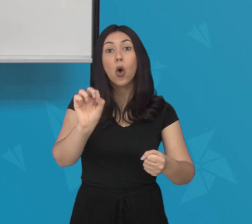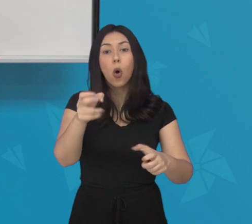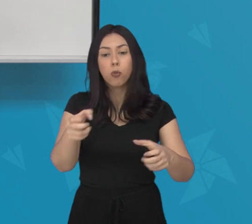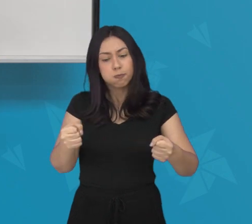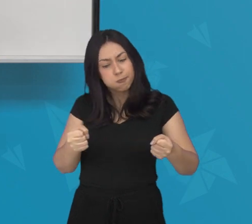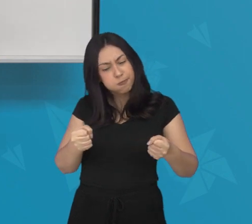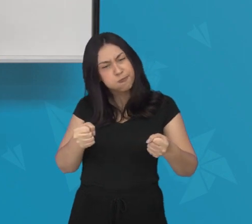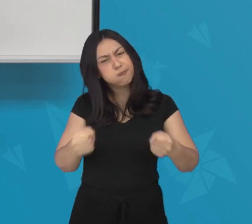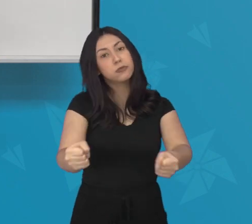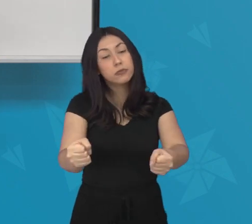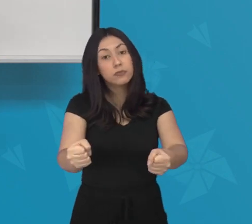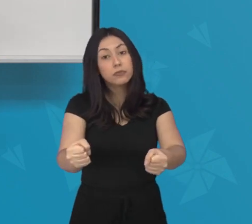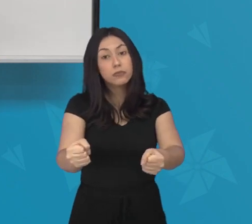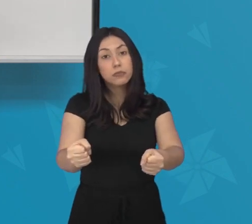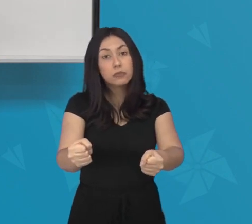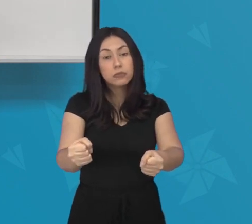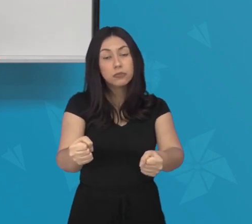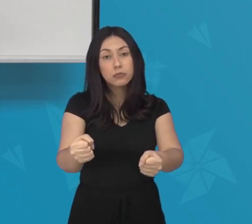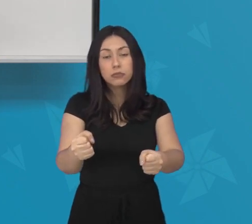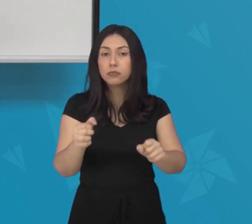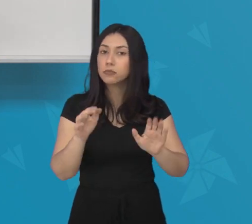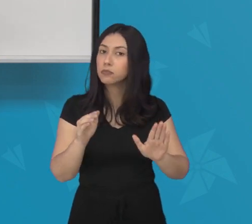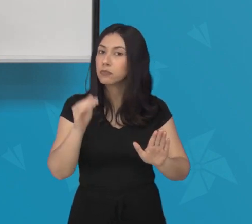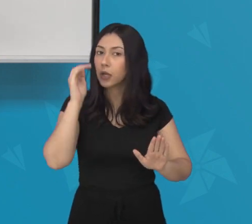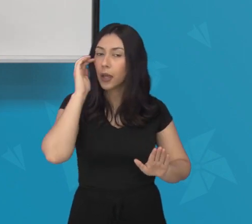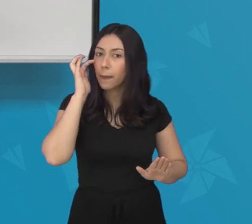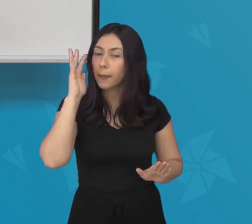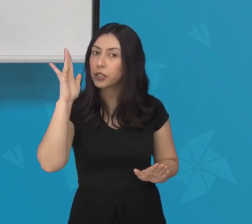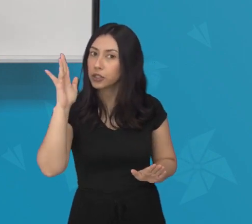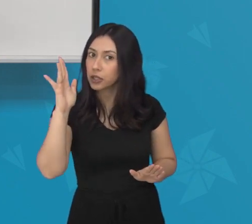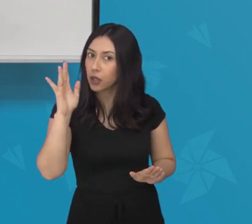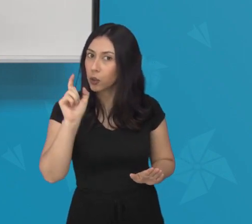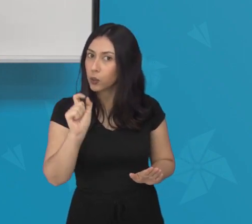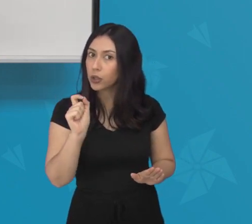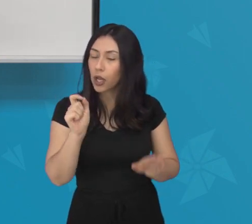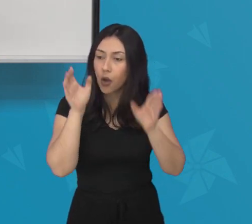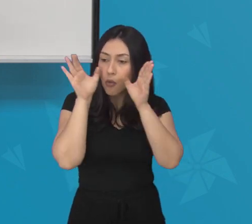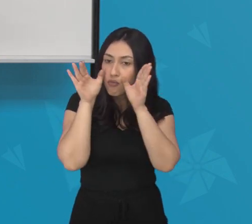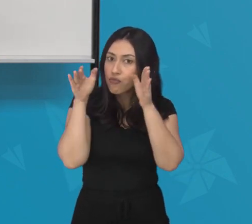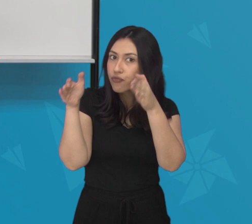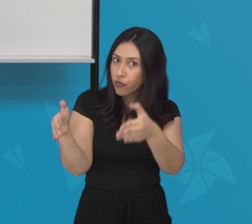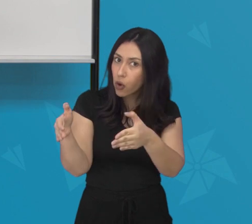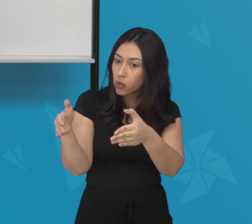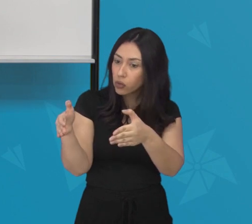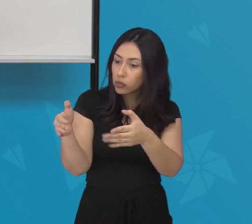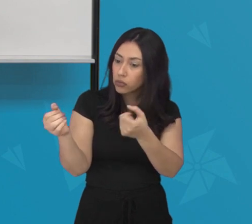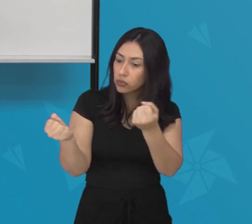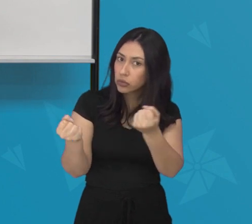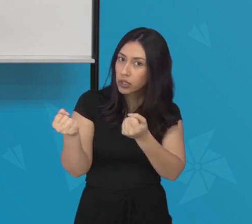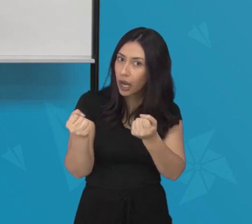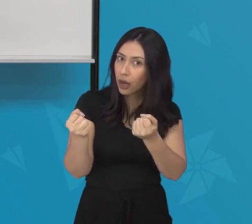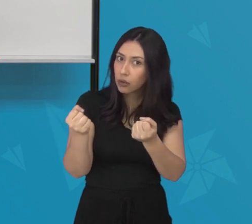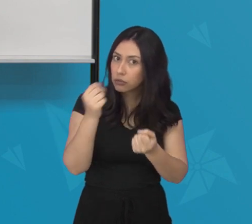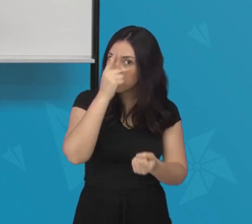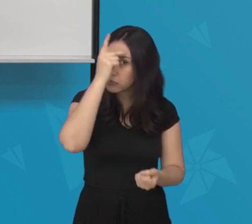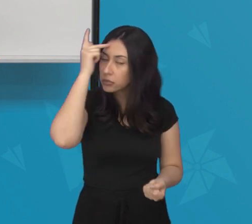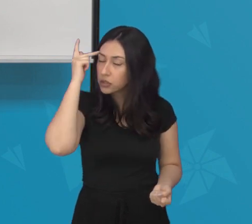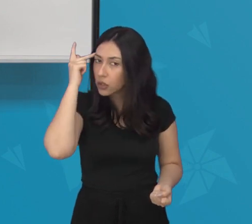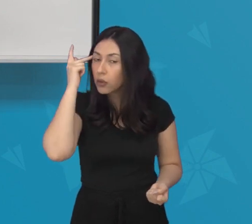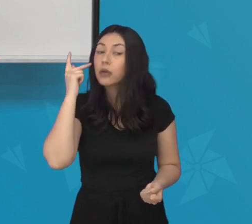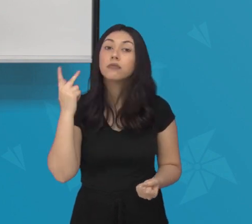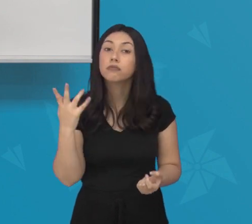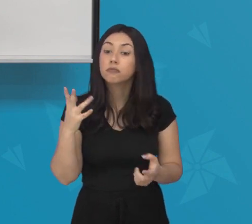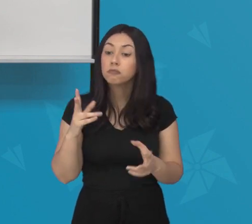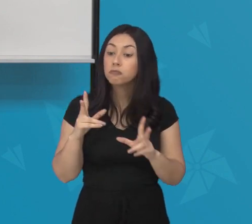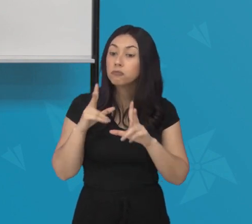empurra o volante do seu carro. Se a gente considerar o motorista e o carro um sistema isolado, a força que você